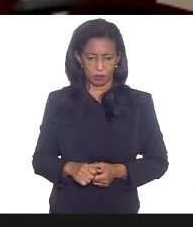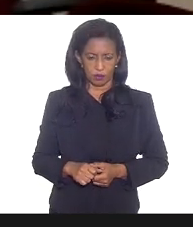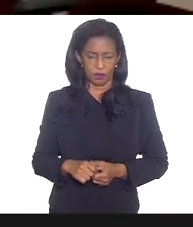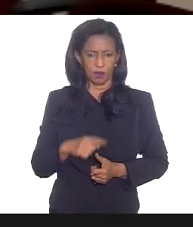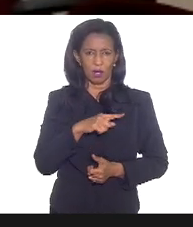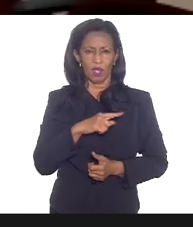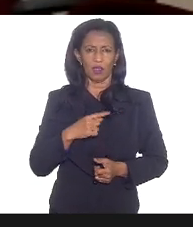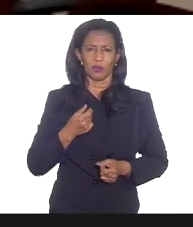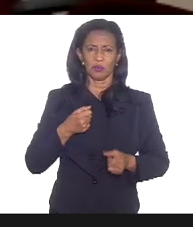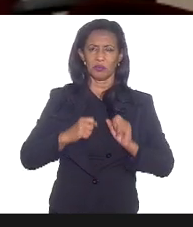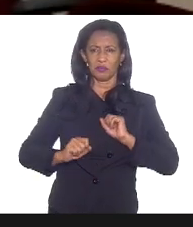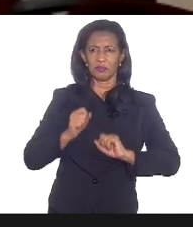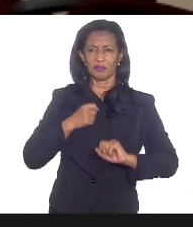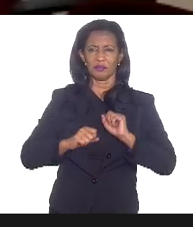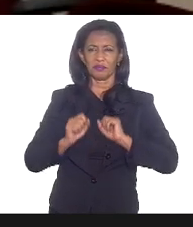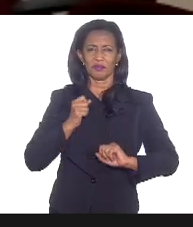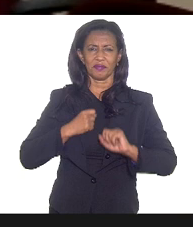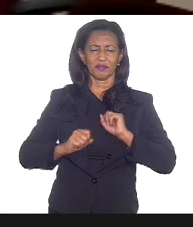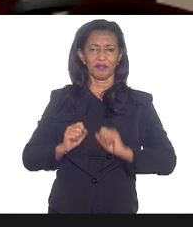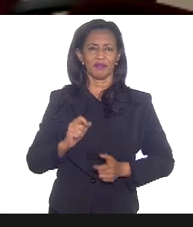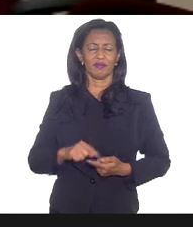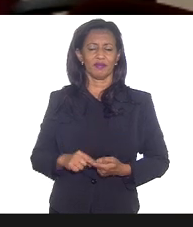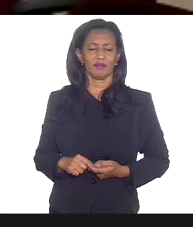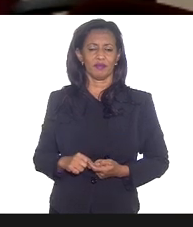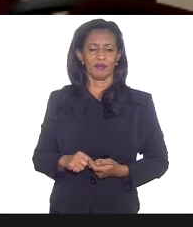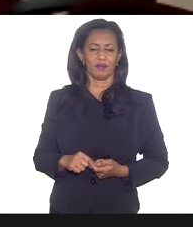inquietude, né, que é essa questão de